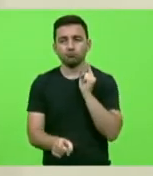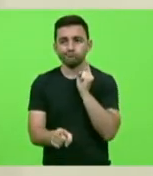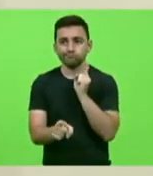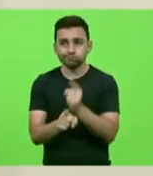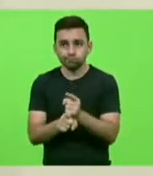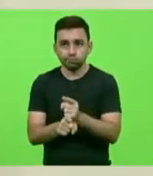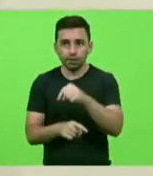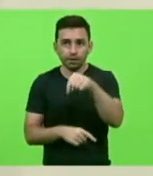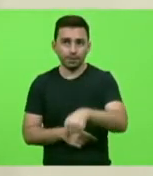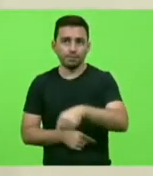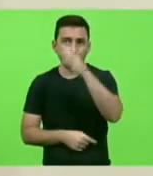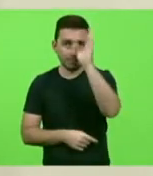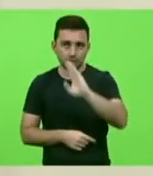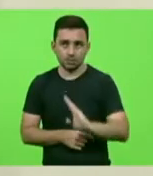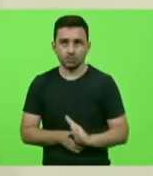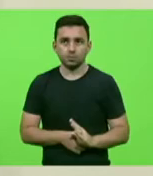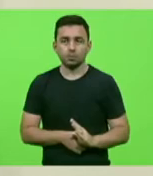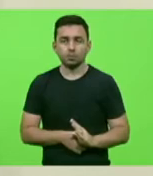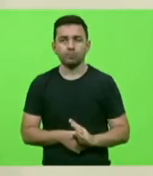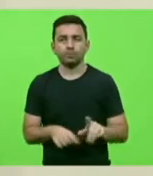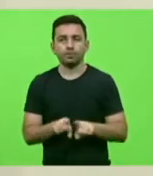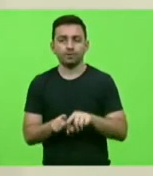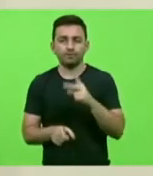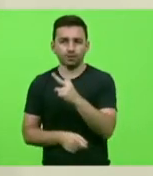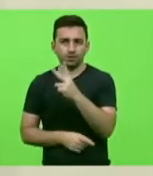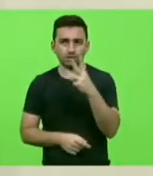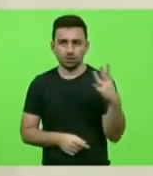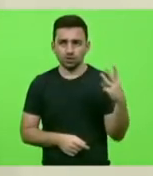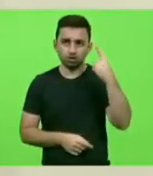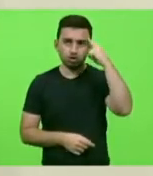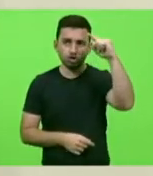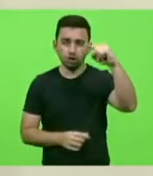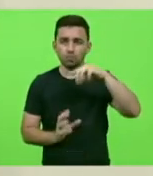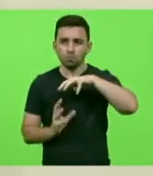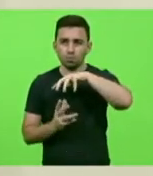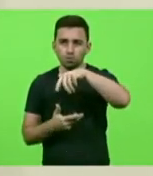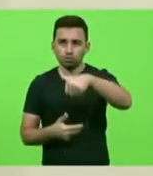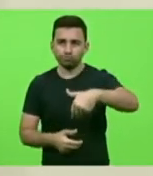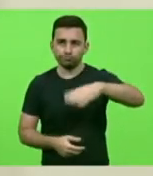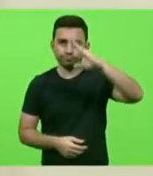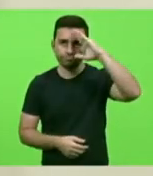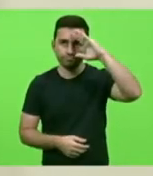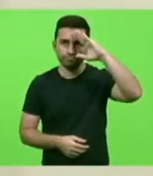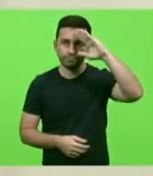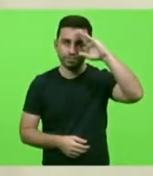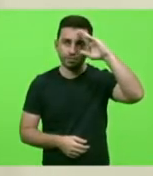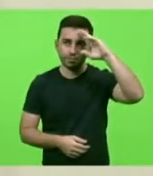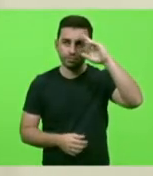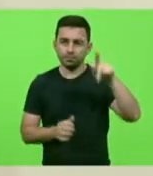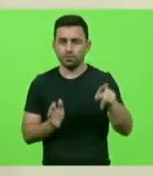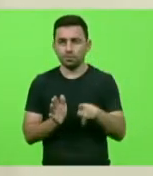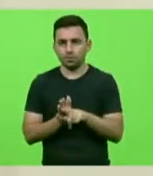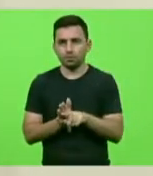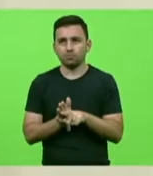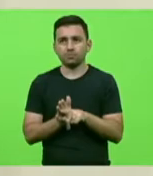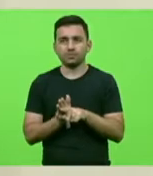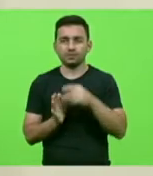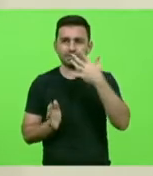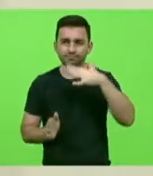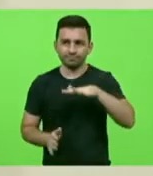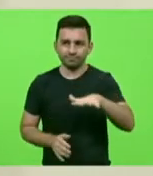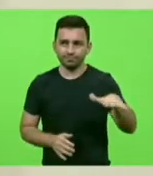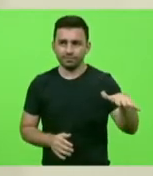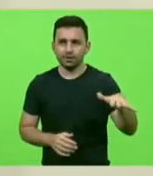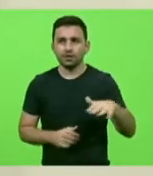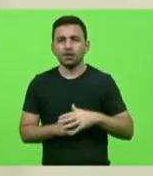dia 23 comemora-se o Dia Mundial do Escoteiro, lembrando que em 2014,